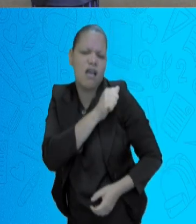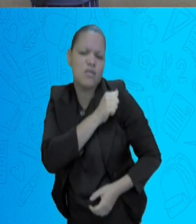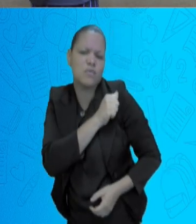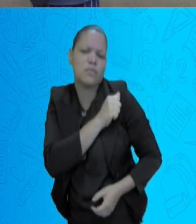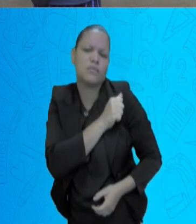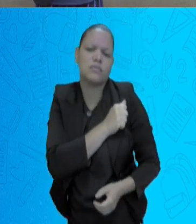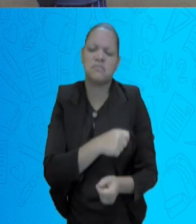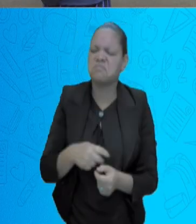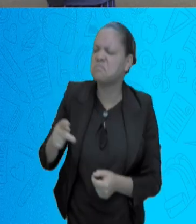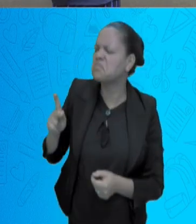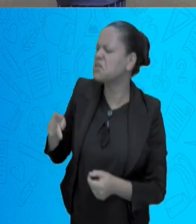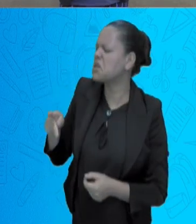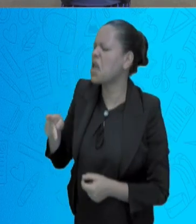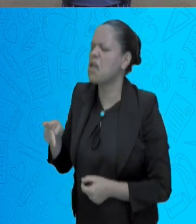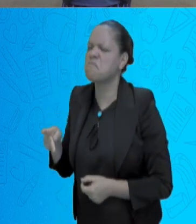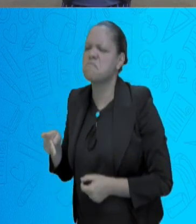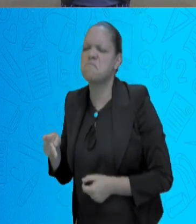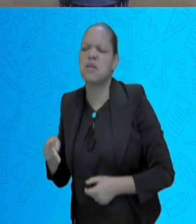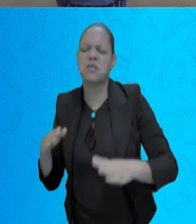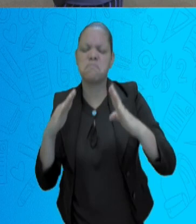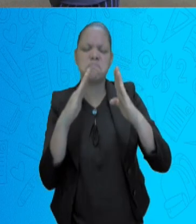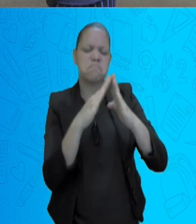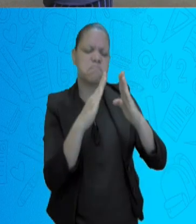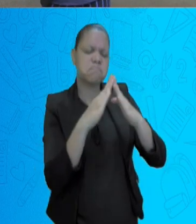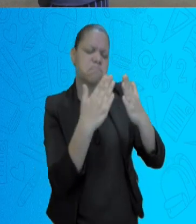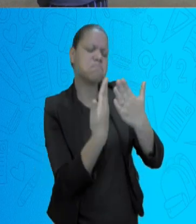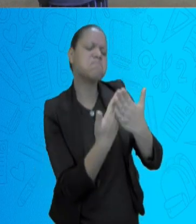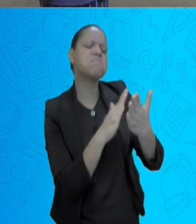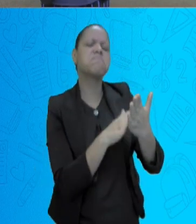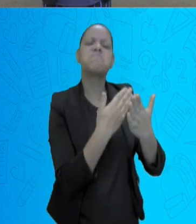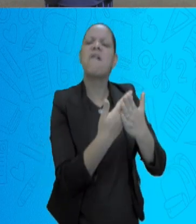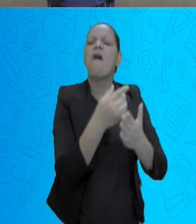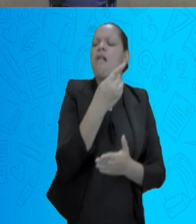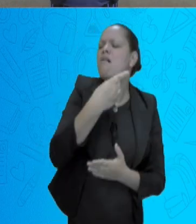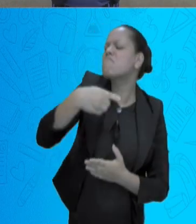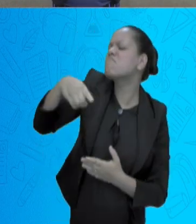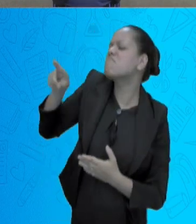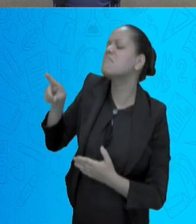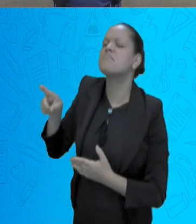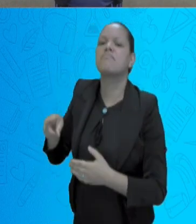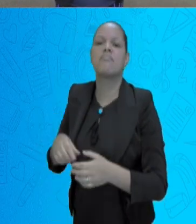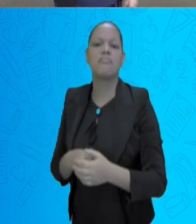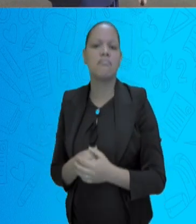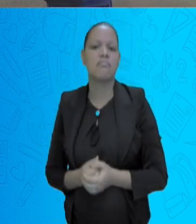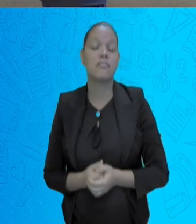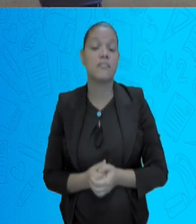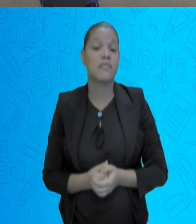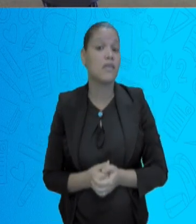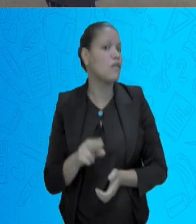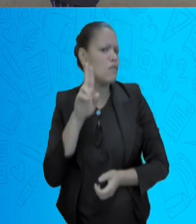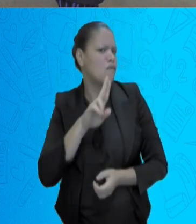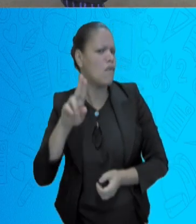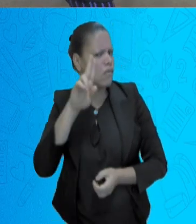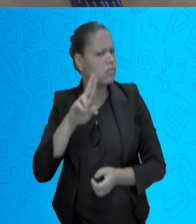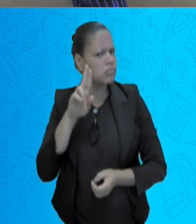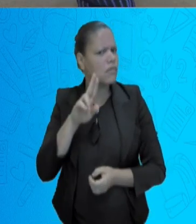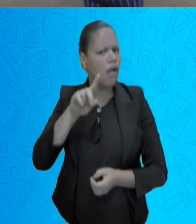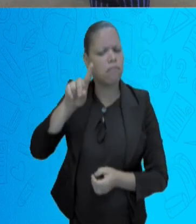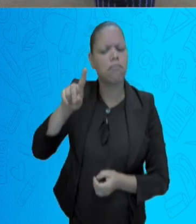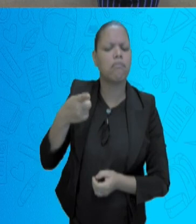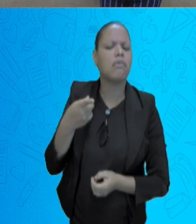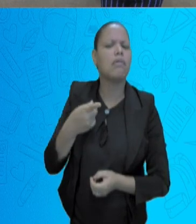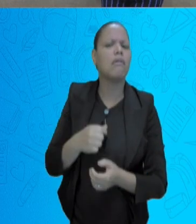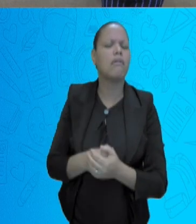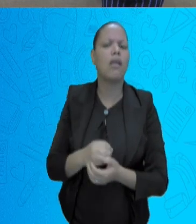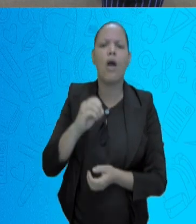final dessa frase, eu vou usar a vírgula ou o ponto final? Muito bem, o ponto